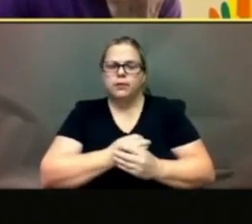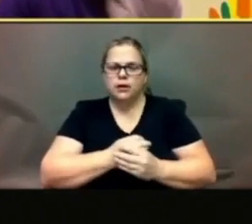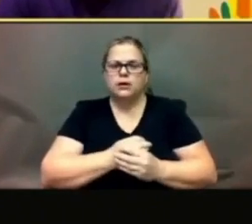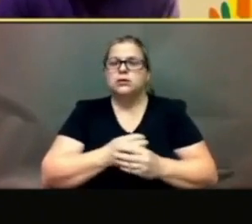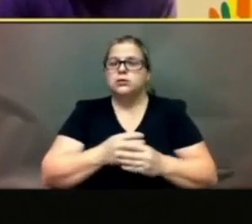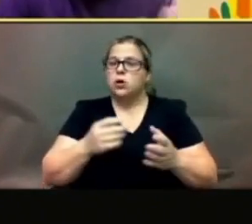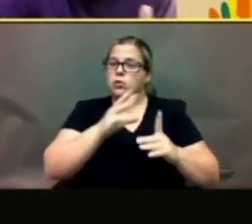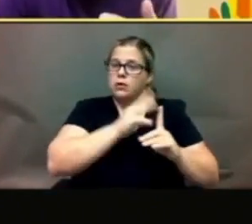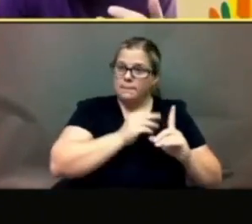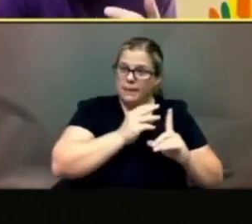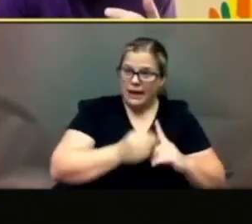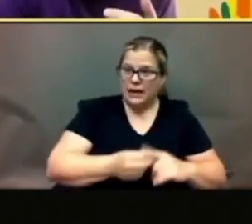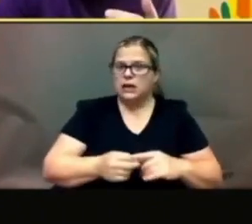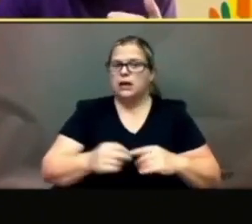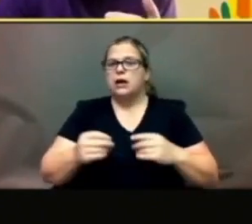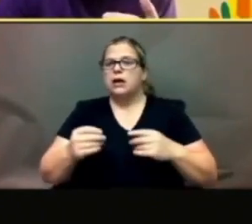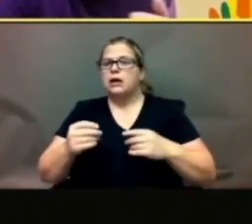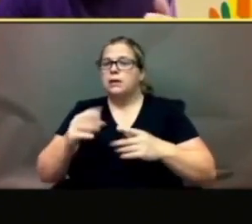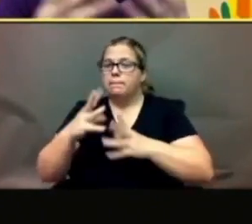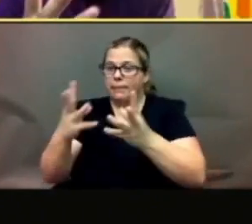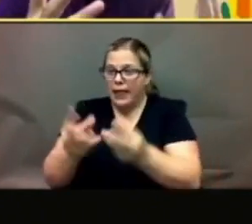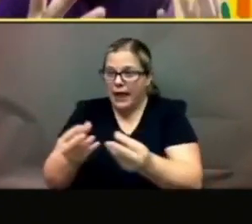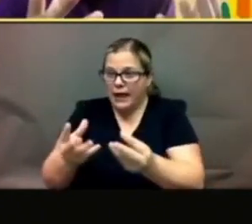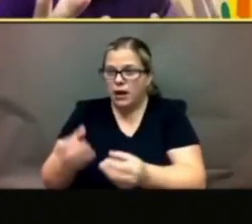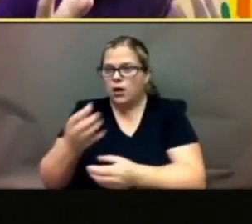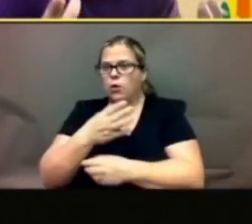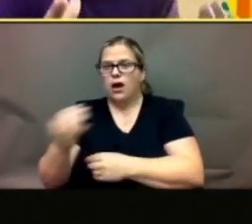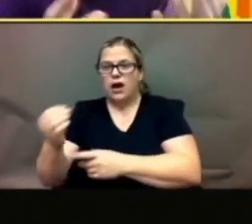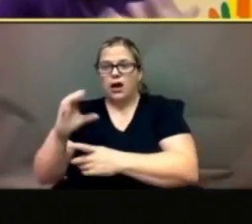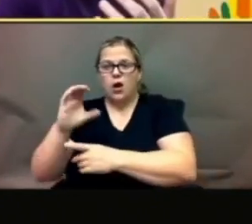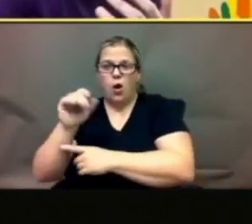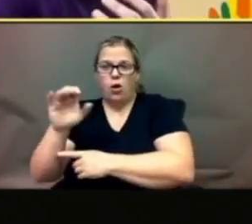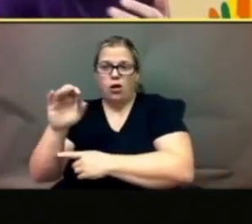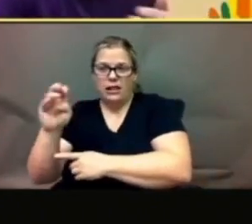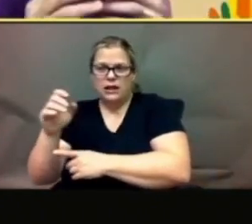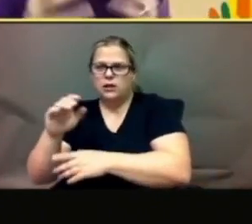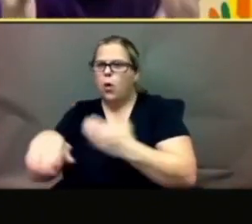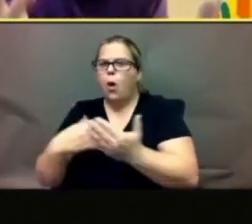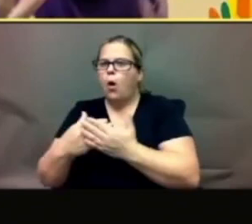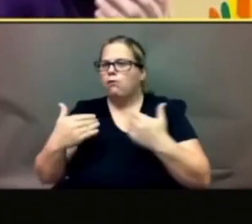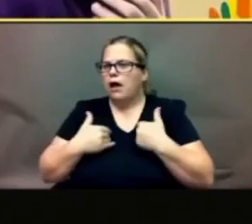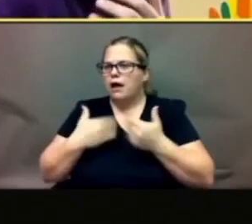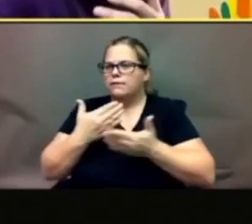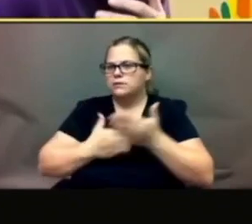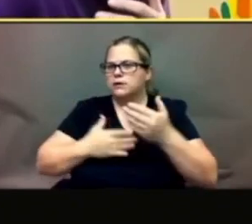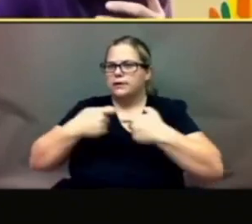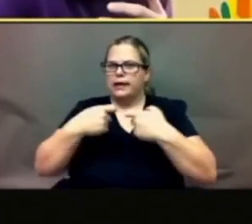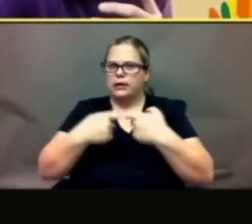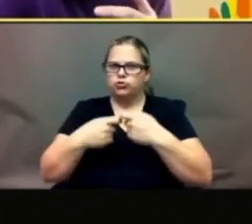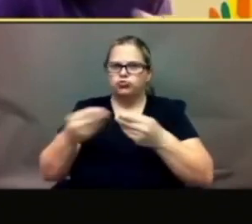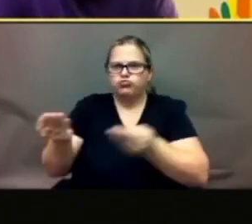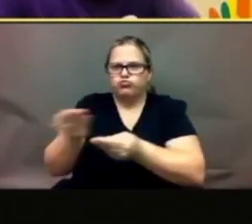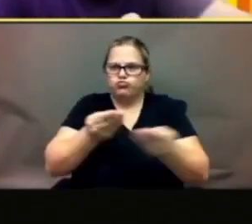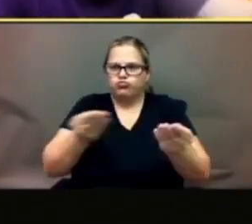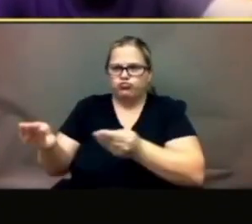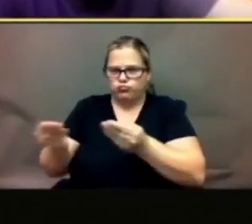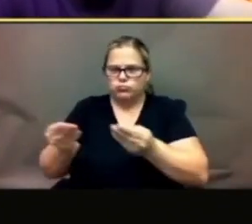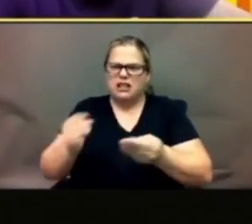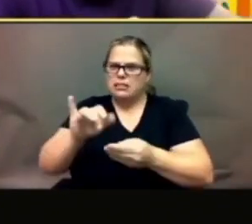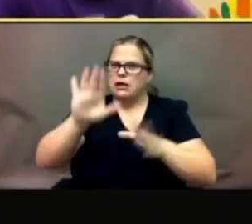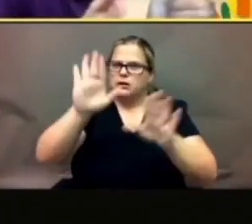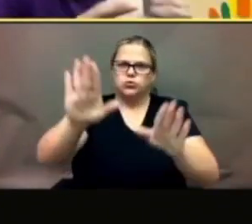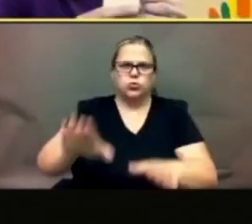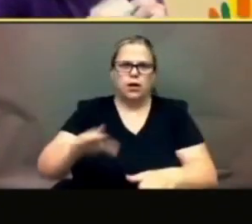condutor? Sim, a banana, a massinha e a colina. Todos estão meio que conectados eletricamente.